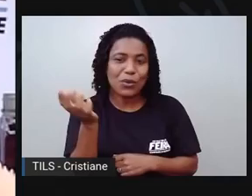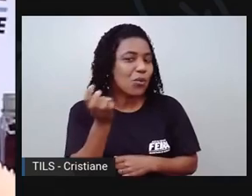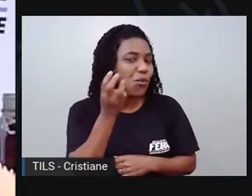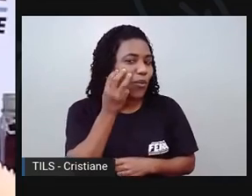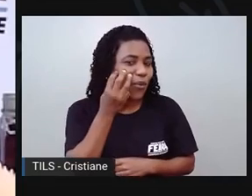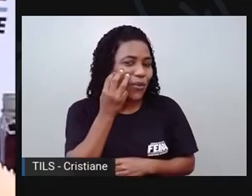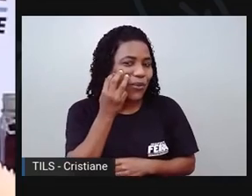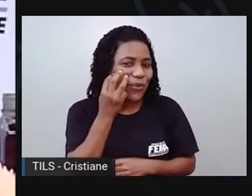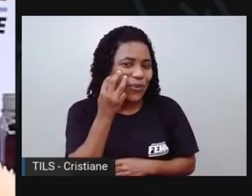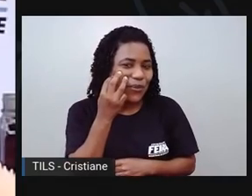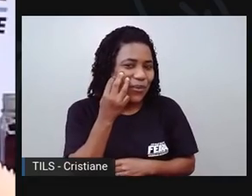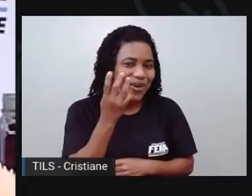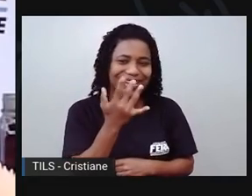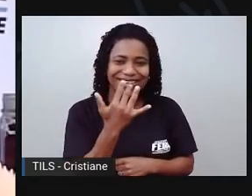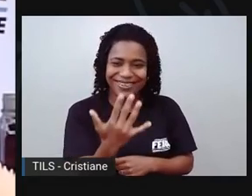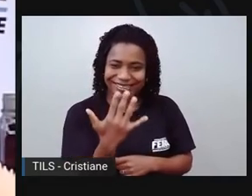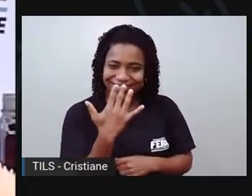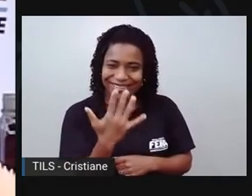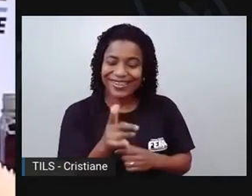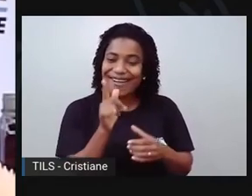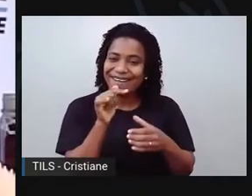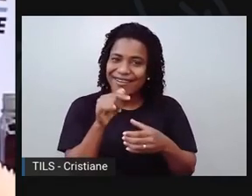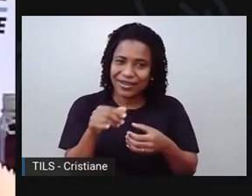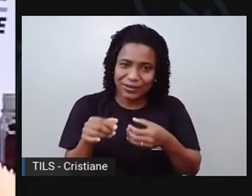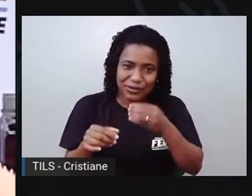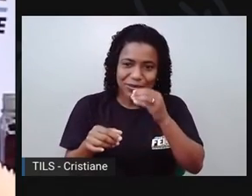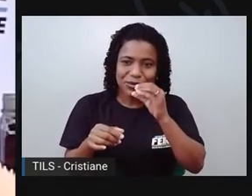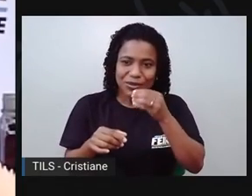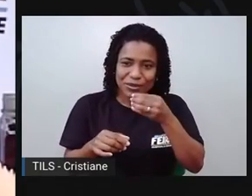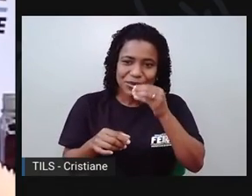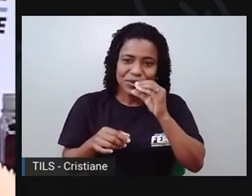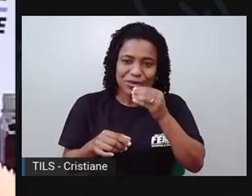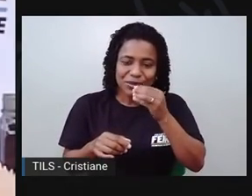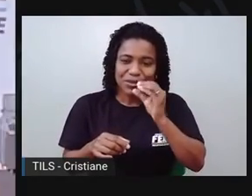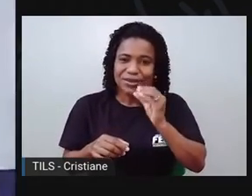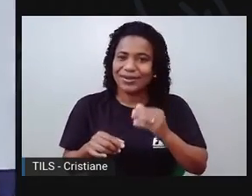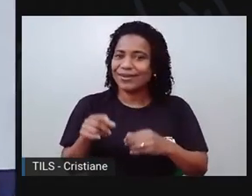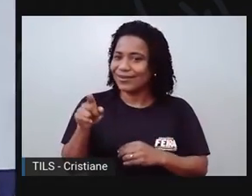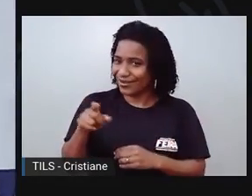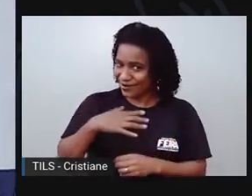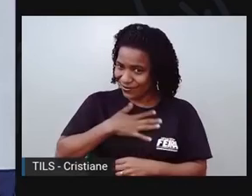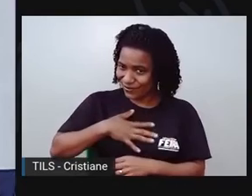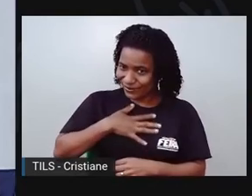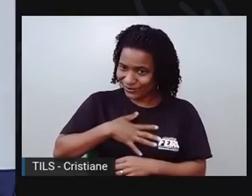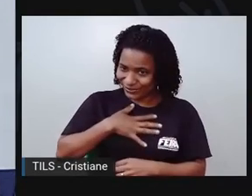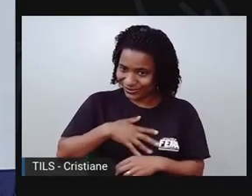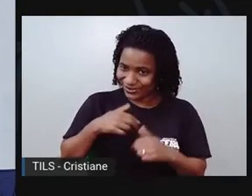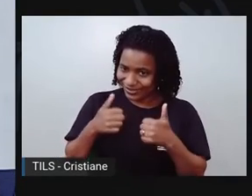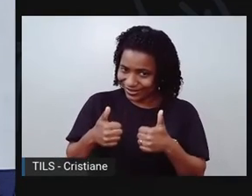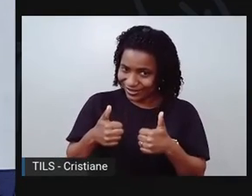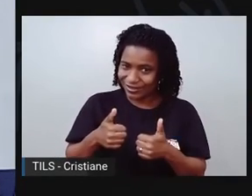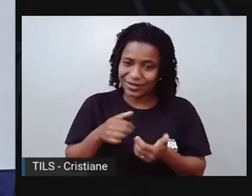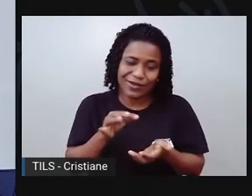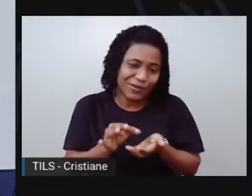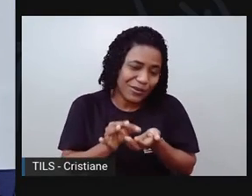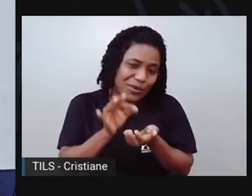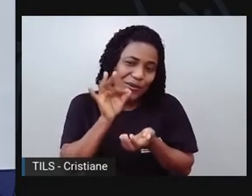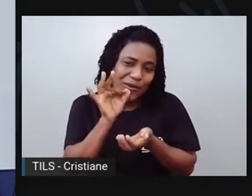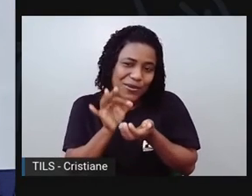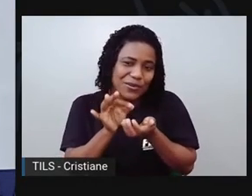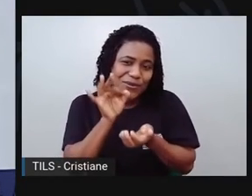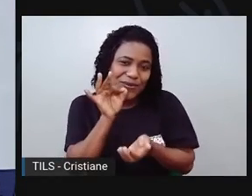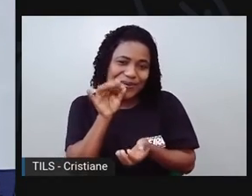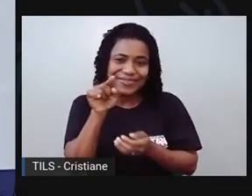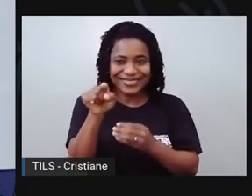o nosso chá de hibisco. Eu quero saber o que é que vocês acharam dessa receita. Eu vou tomar meu chá daqui e